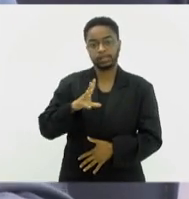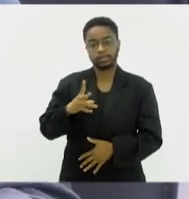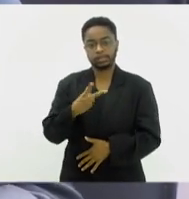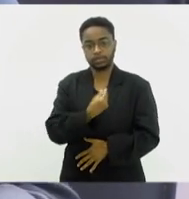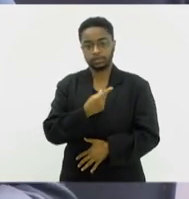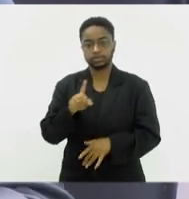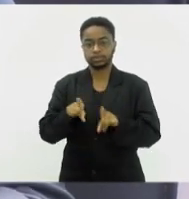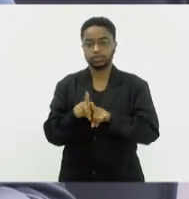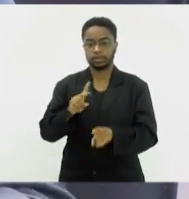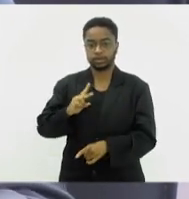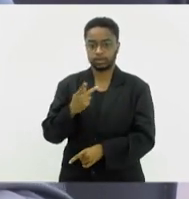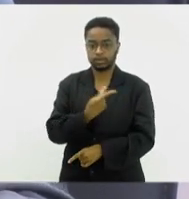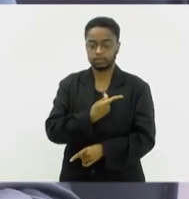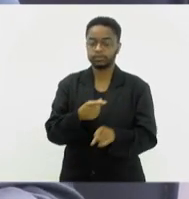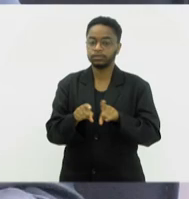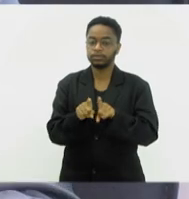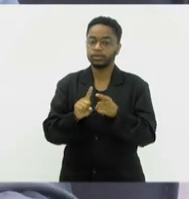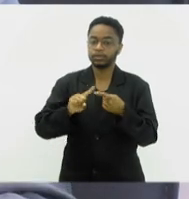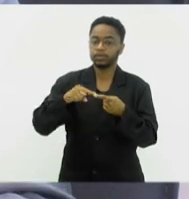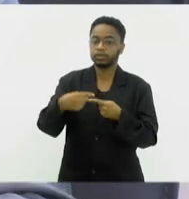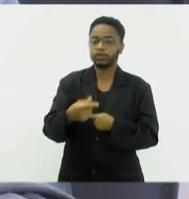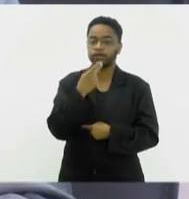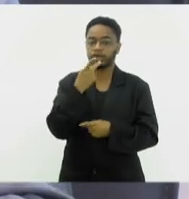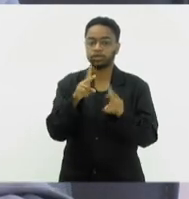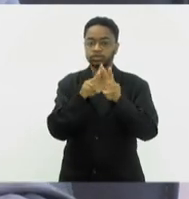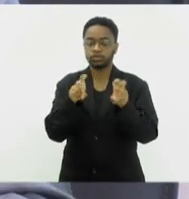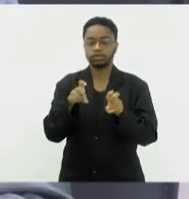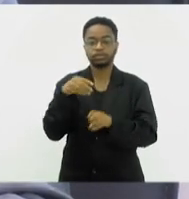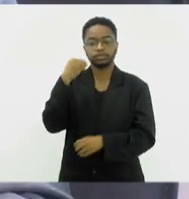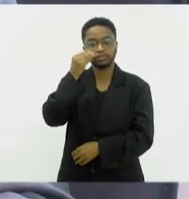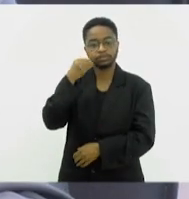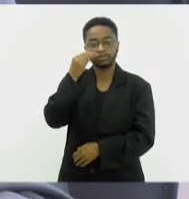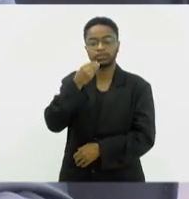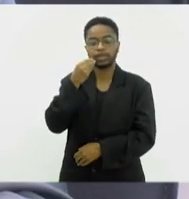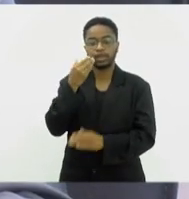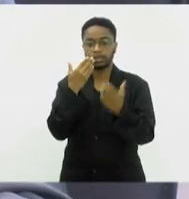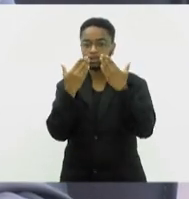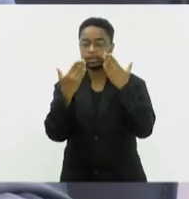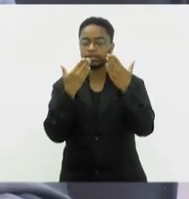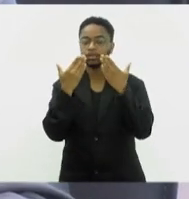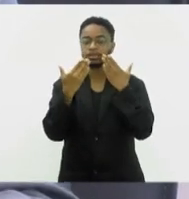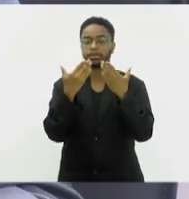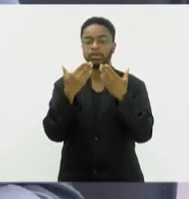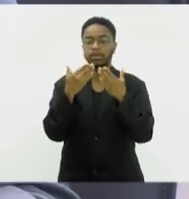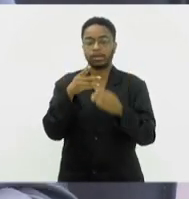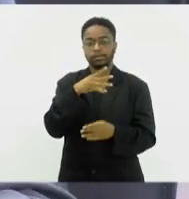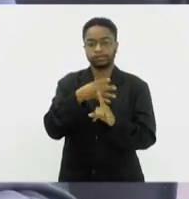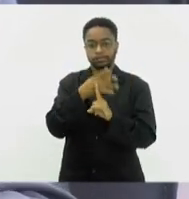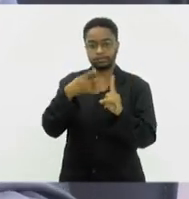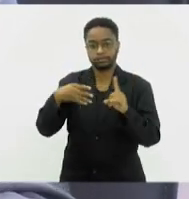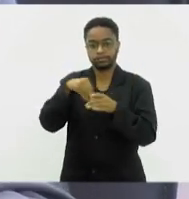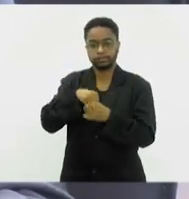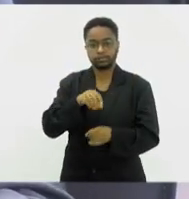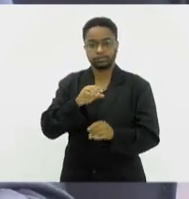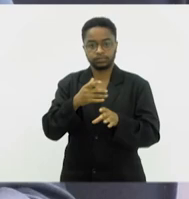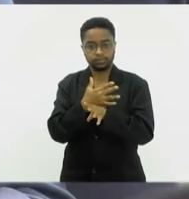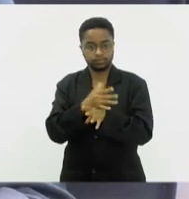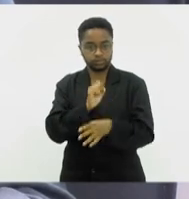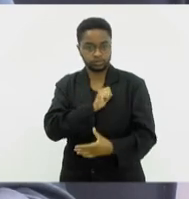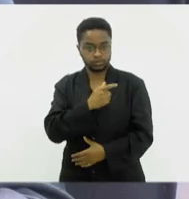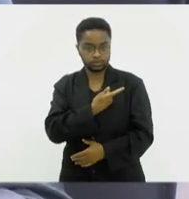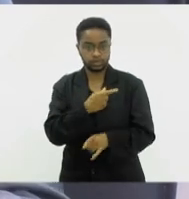transexuais. Depois fala de vivência terapêutica com LGBTs na cidade de São Gonçalo. LGBT na cidade de